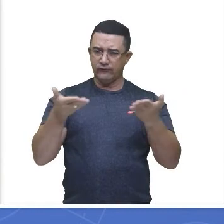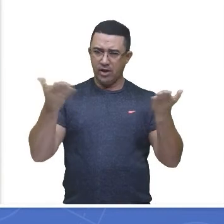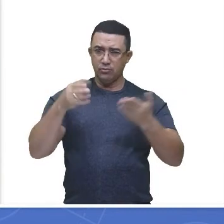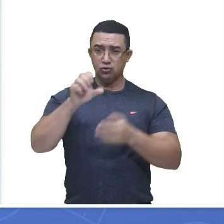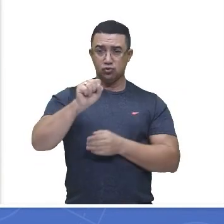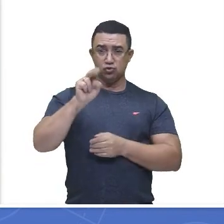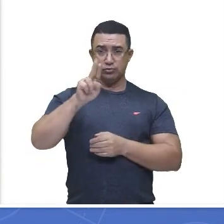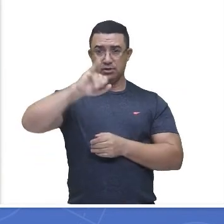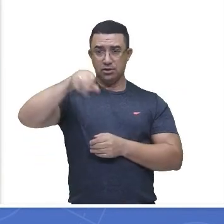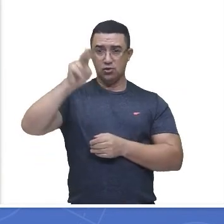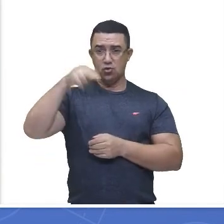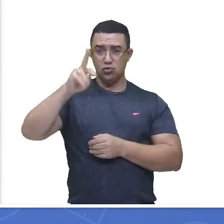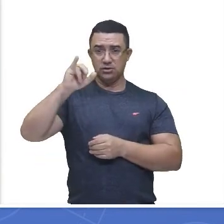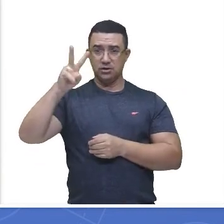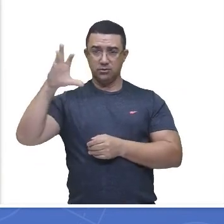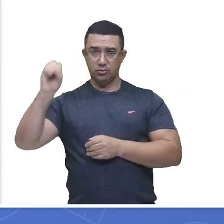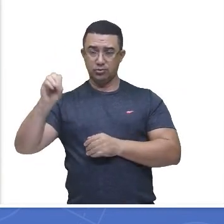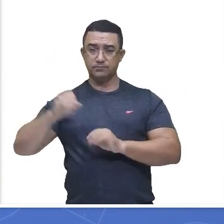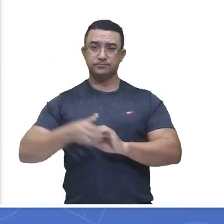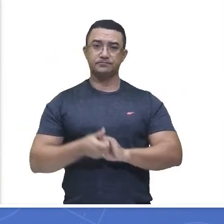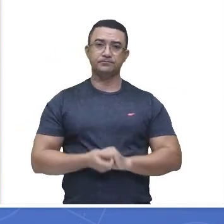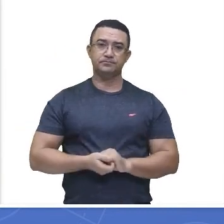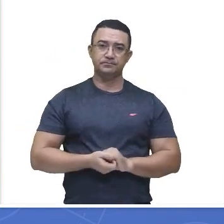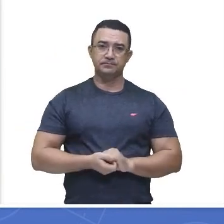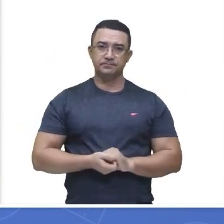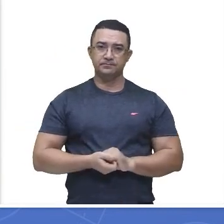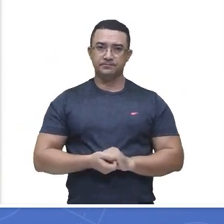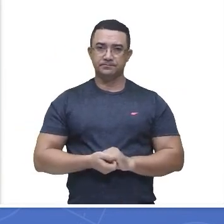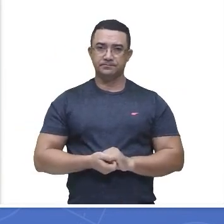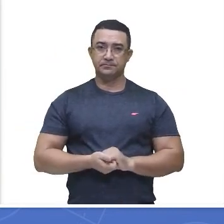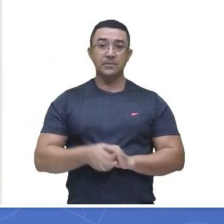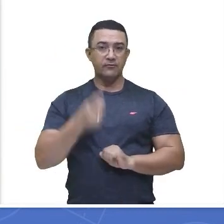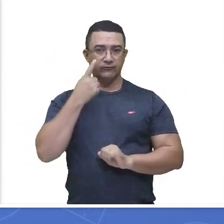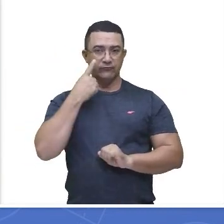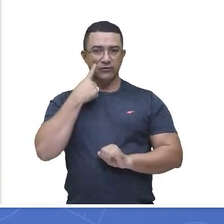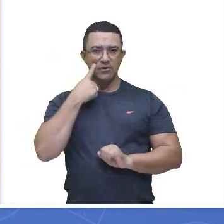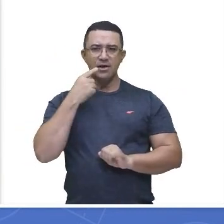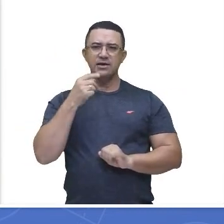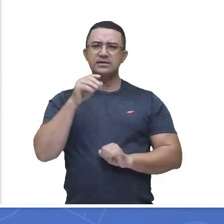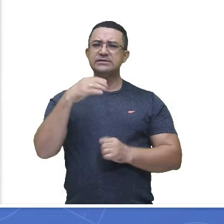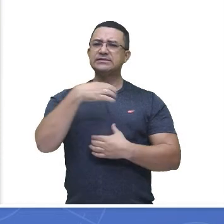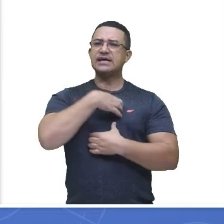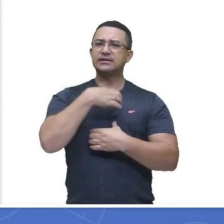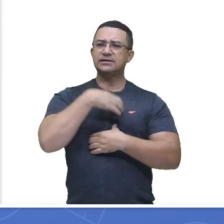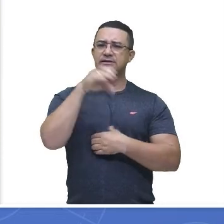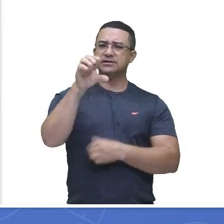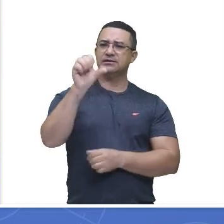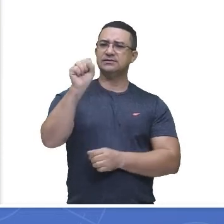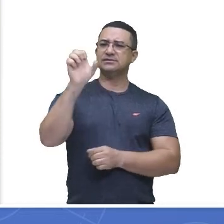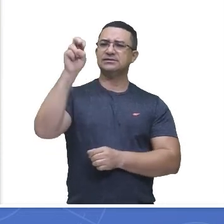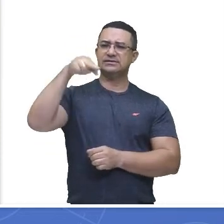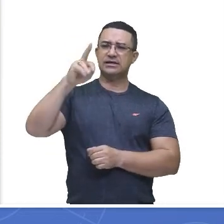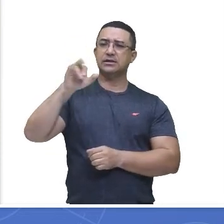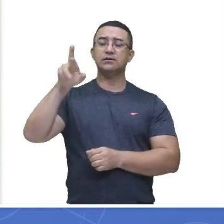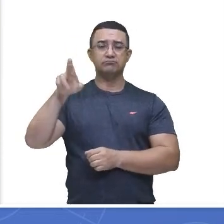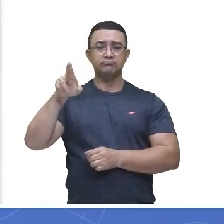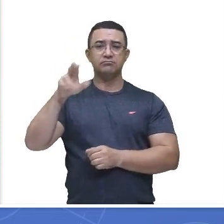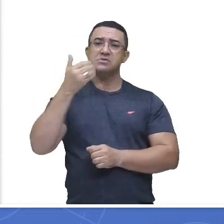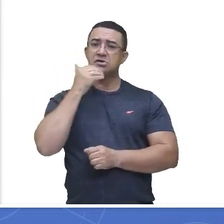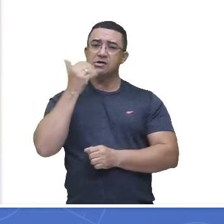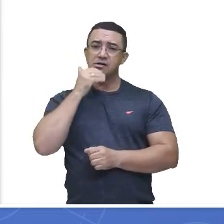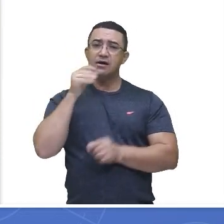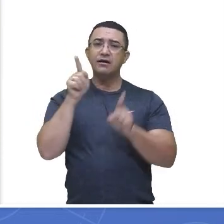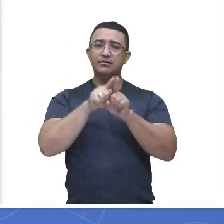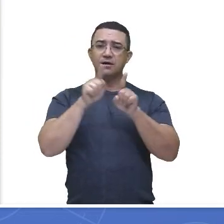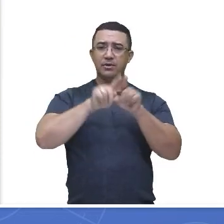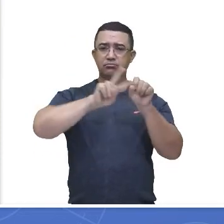ficou conjugado? A gente viu aqui a irregularidade do verbo sentir. E agora você vai seguir essa mesma